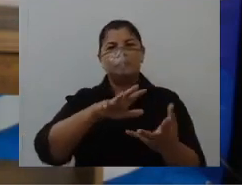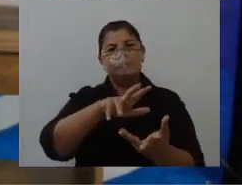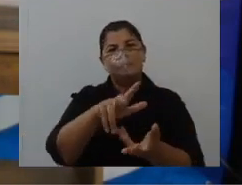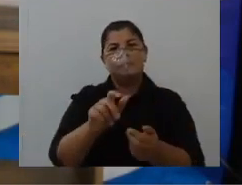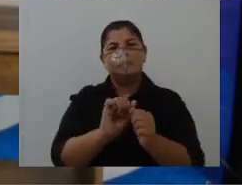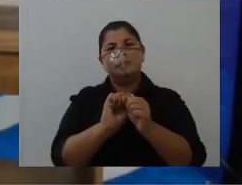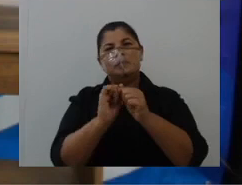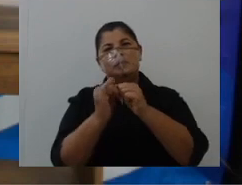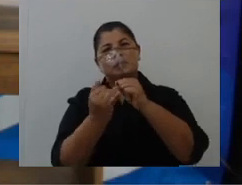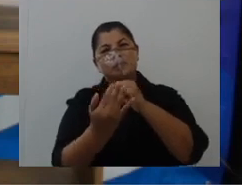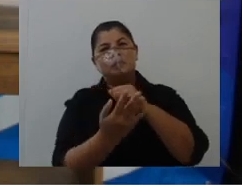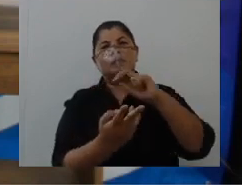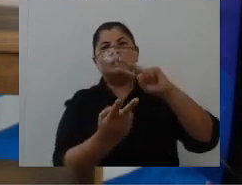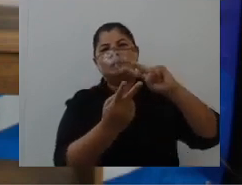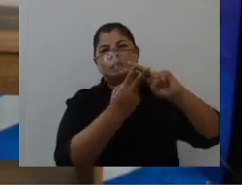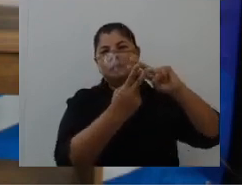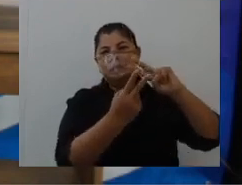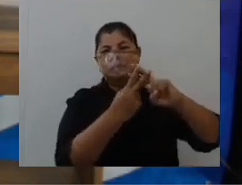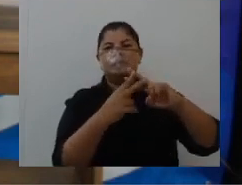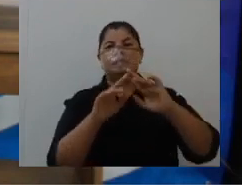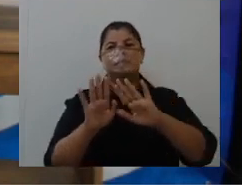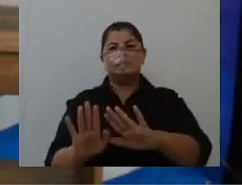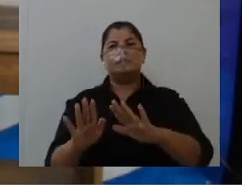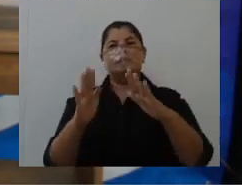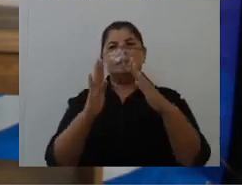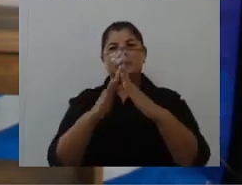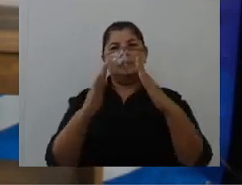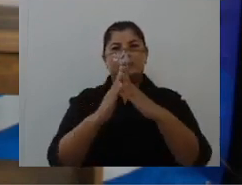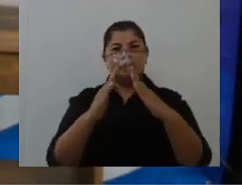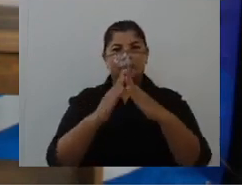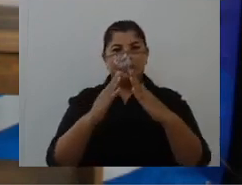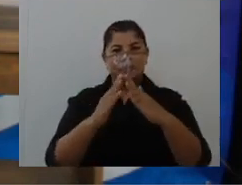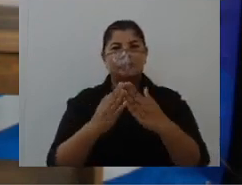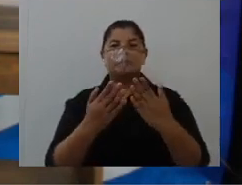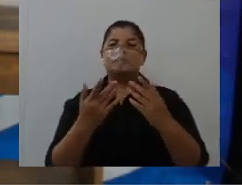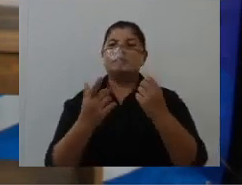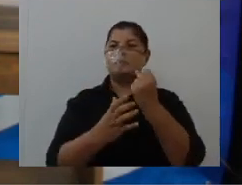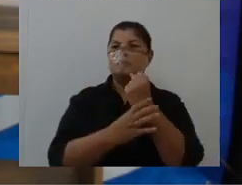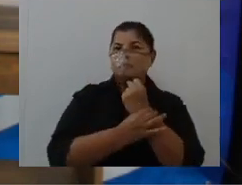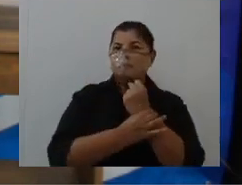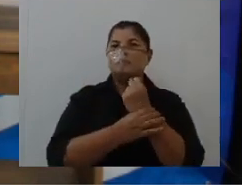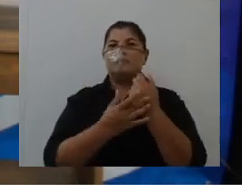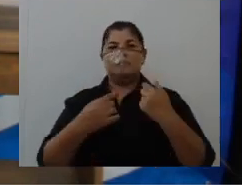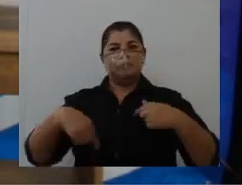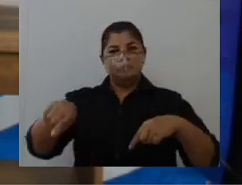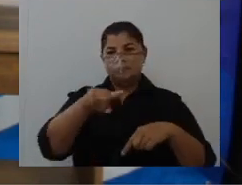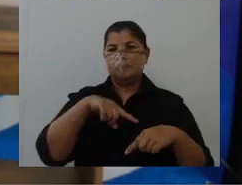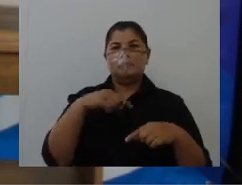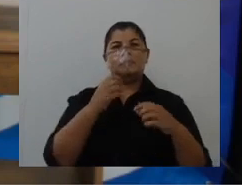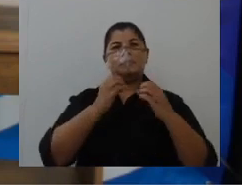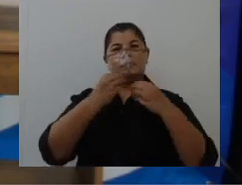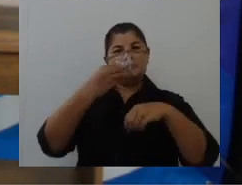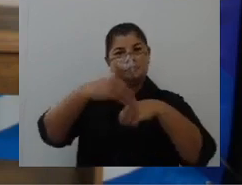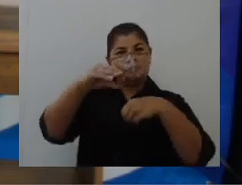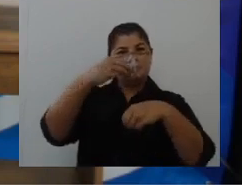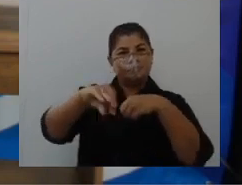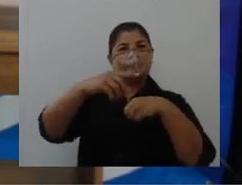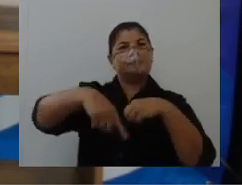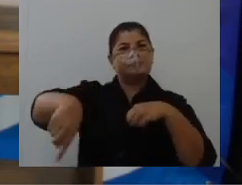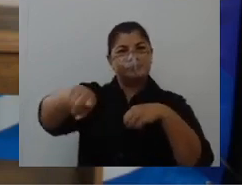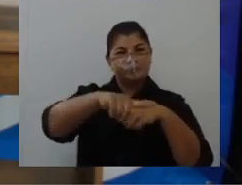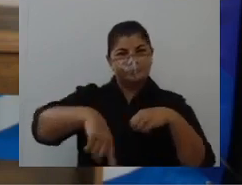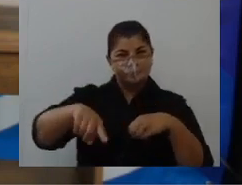coronavírus, hashtag fica em casa, deixa que a gente sai, né, com total segurança para levar conteúdo e informação aí para vocês. Então